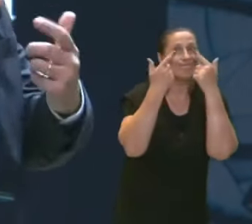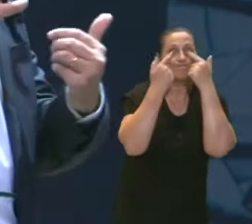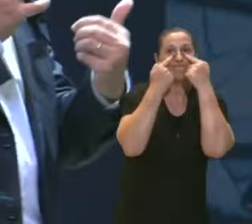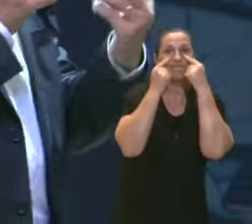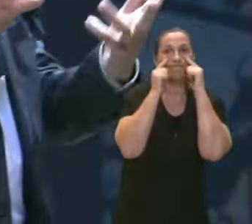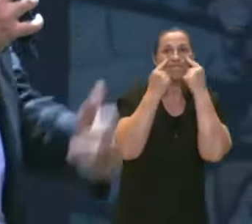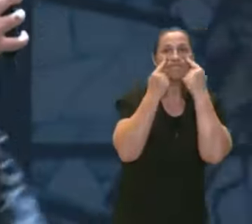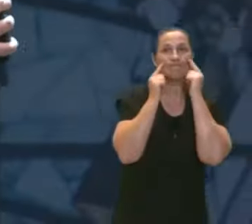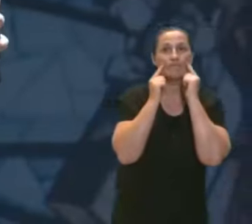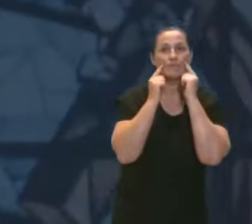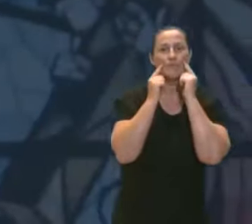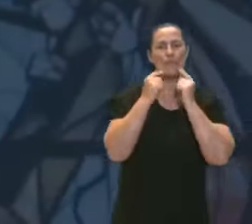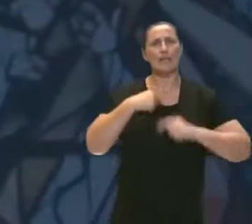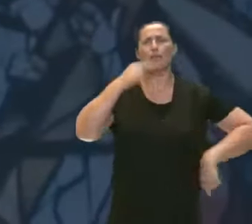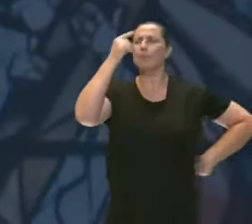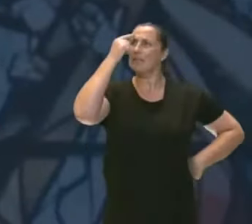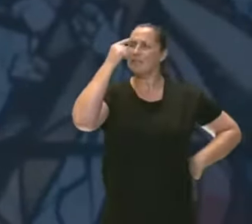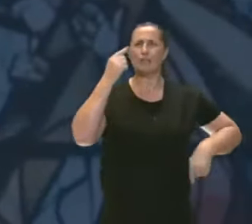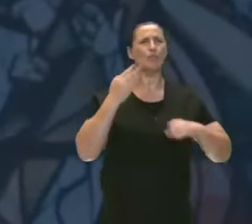por que será que José chorou?